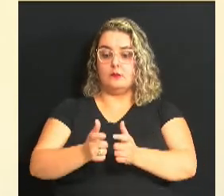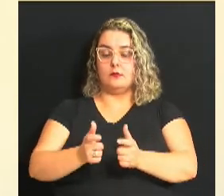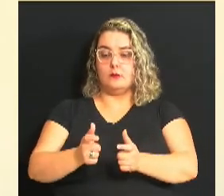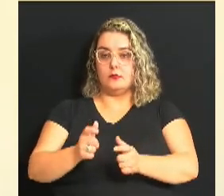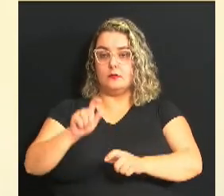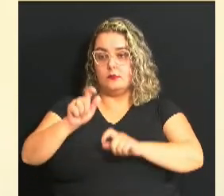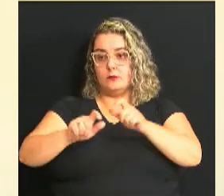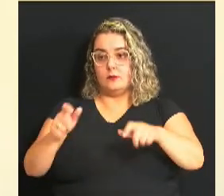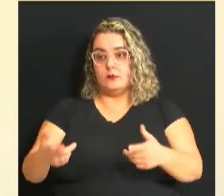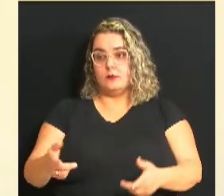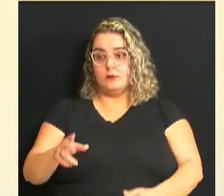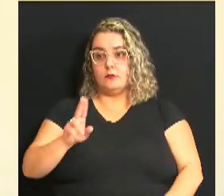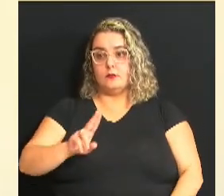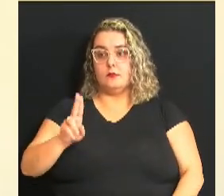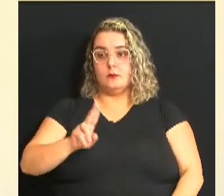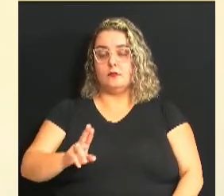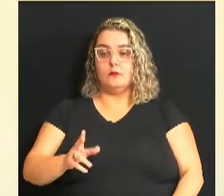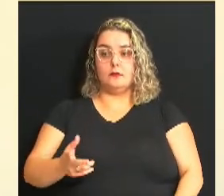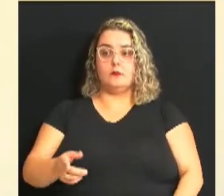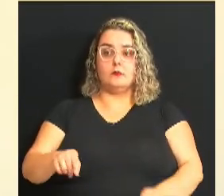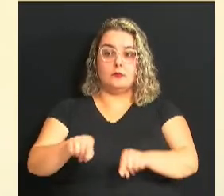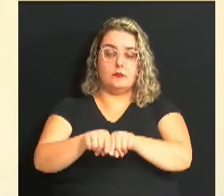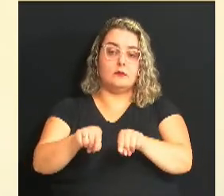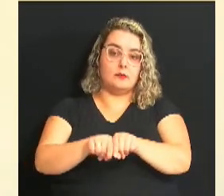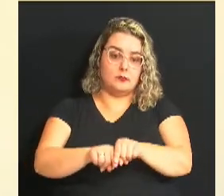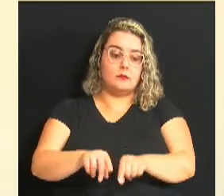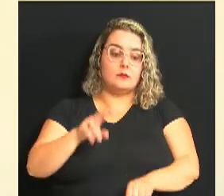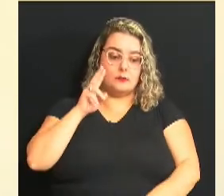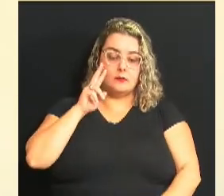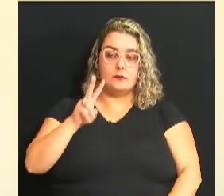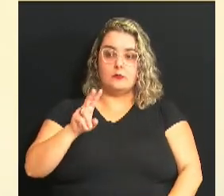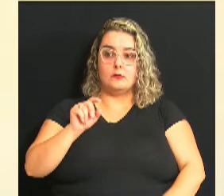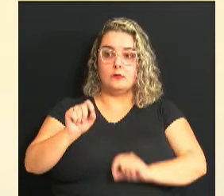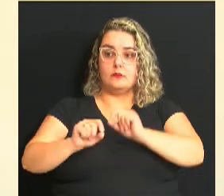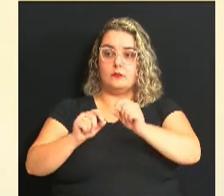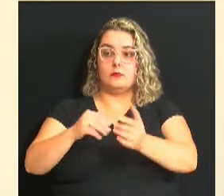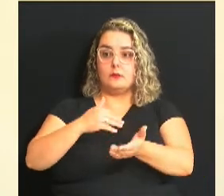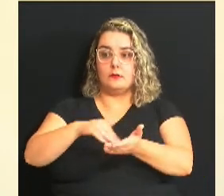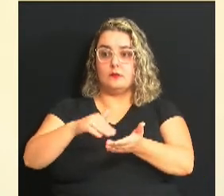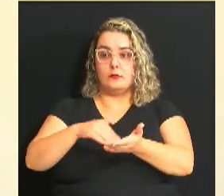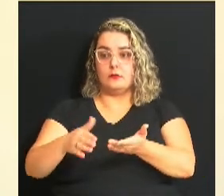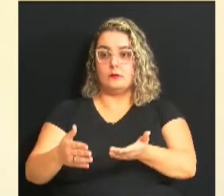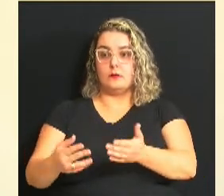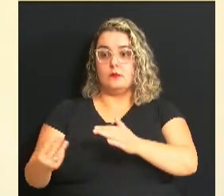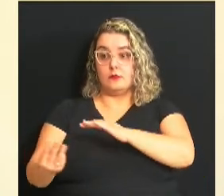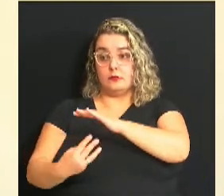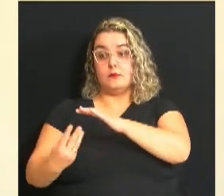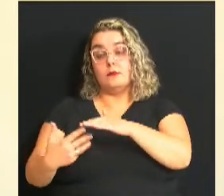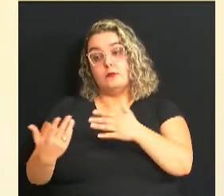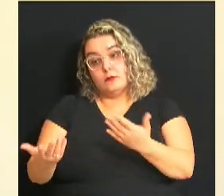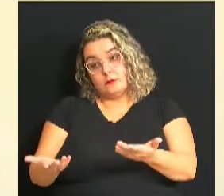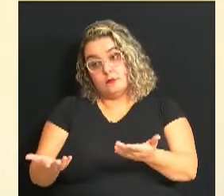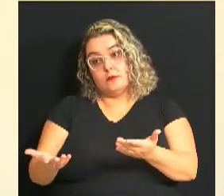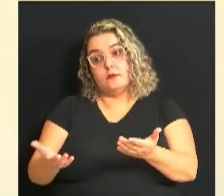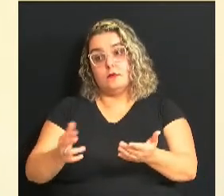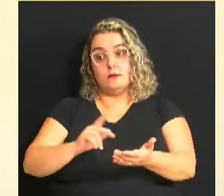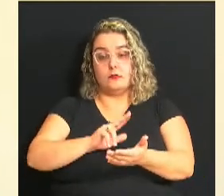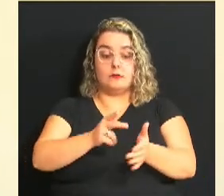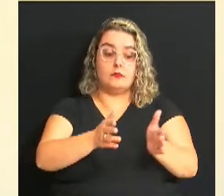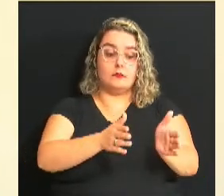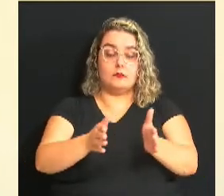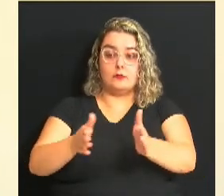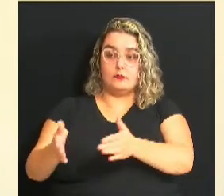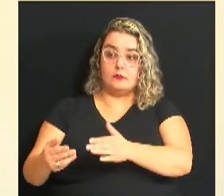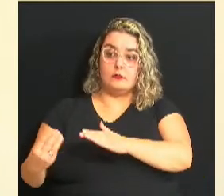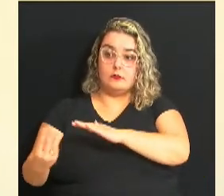e quem usa o teatro também vê isso. O que a Secretaria tem feito para tentar suprir isso é terceirizar. em muitos momentos, né? É uma